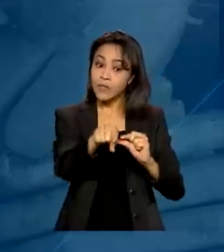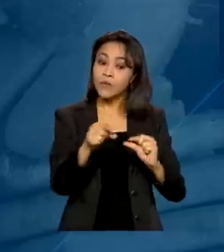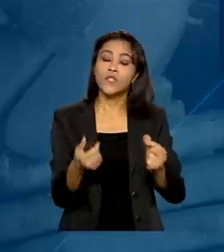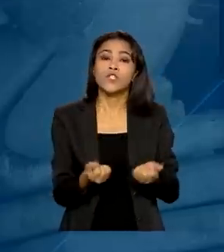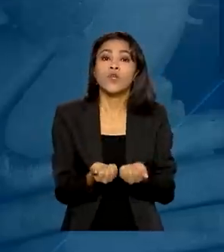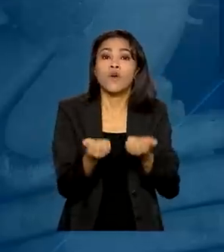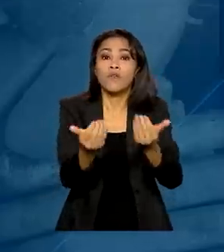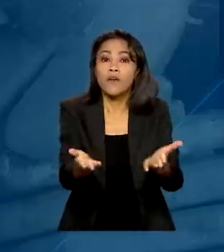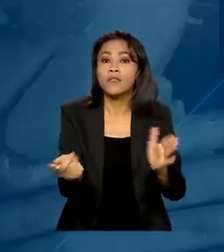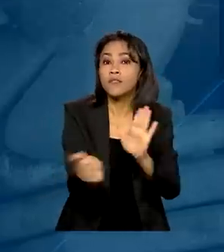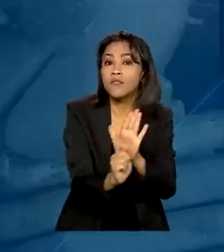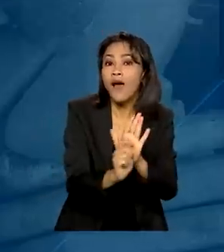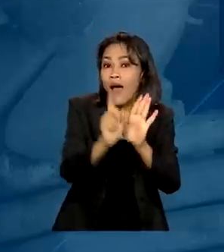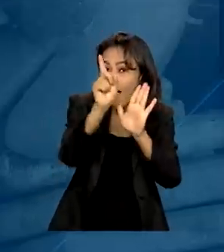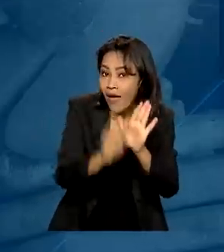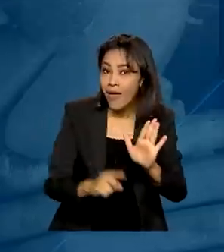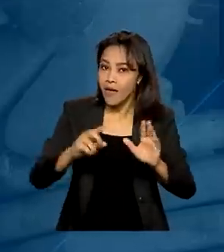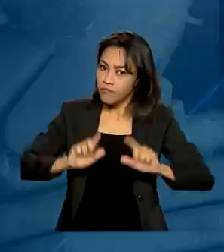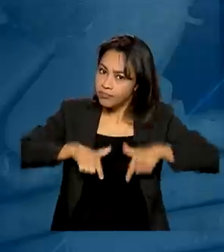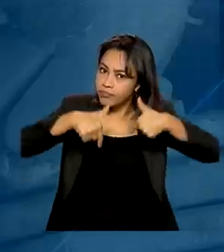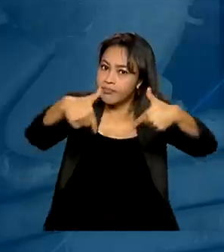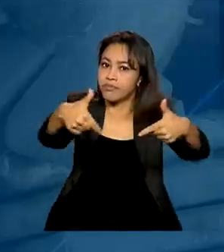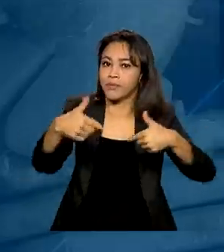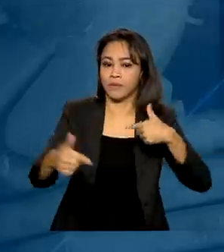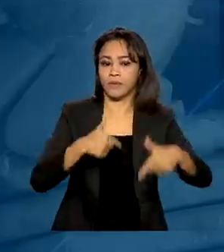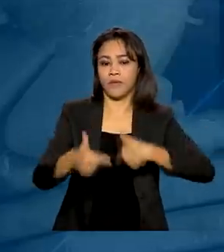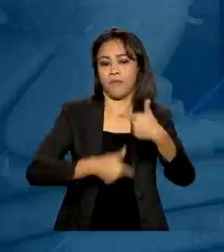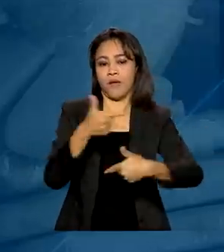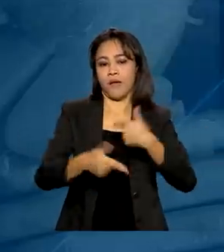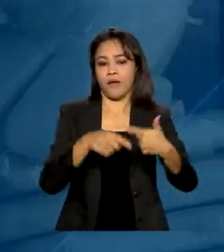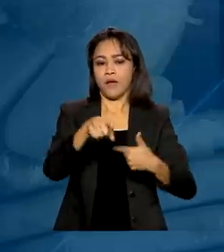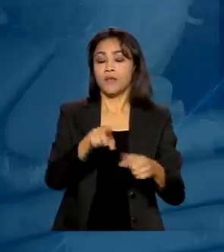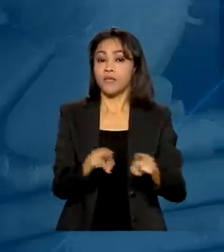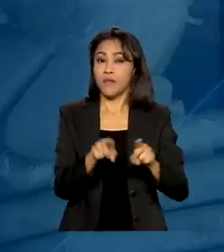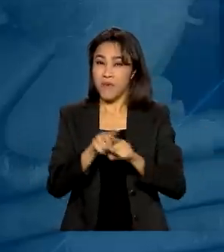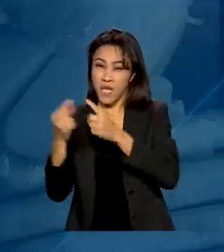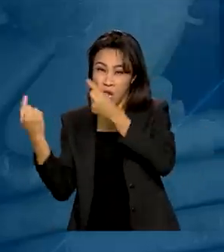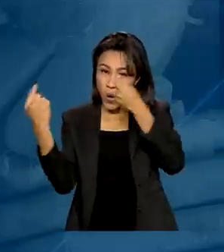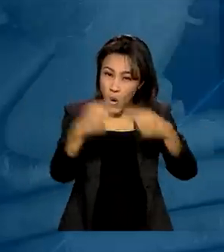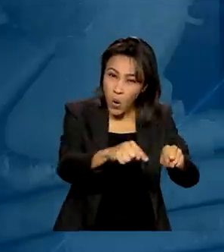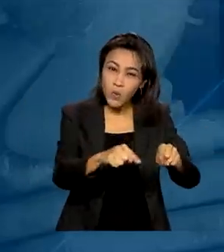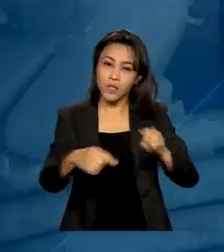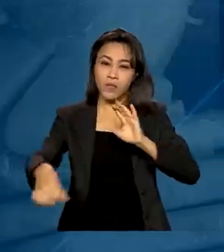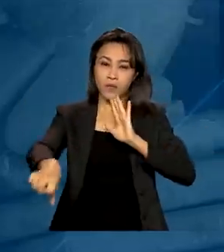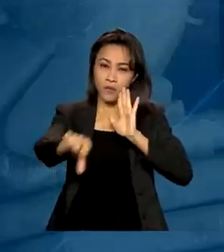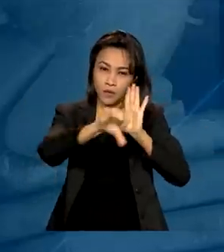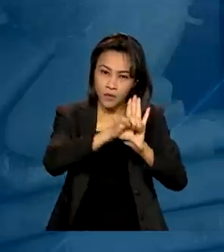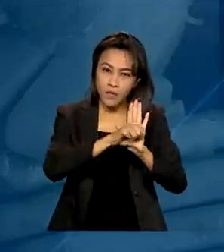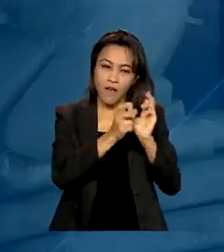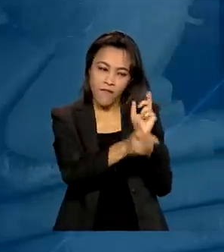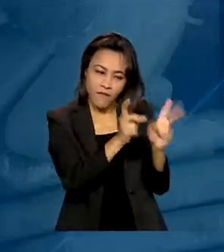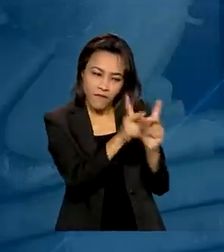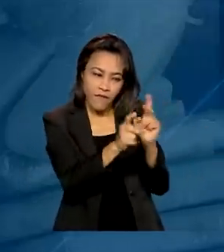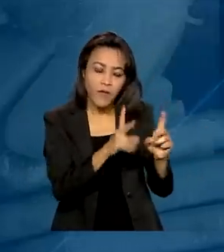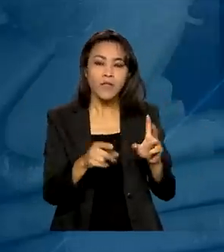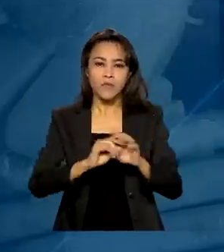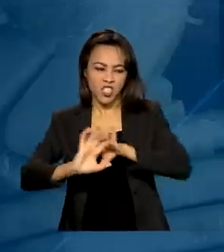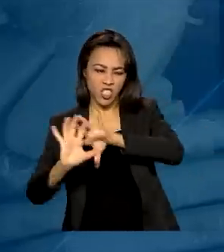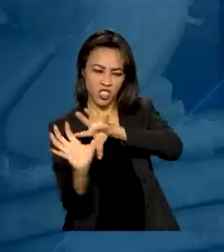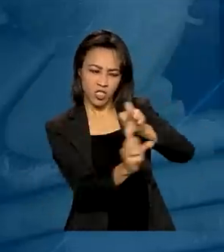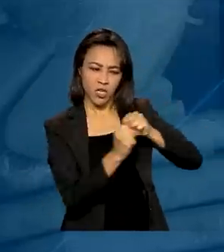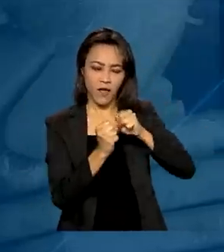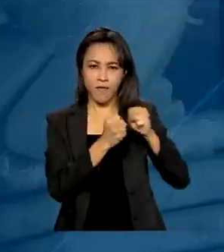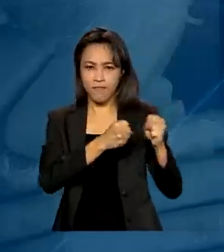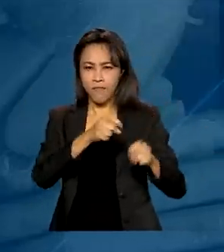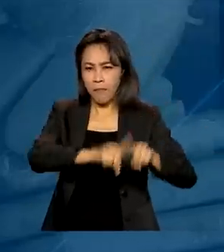drogas é mais uma linha de trabalho o enfrentamento ao tráfico continua com ações como retirar bens dos